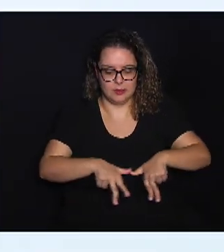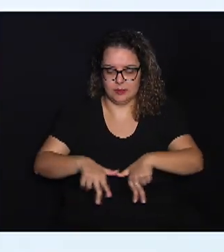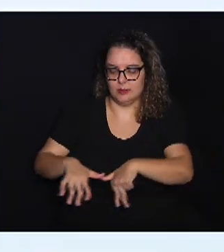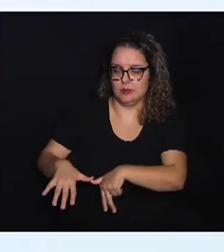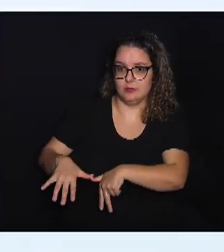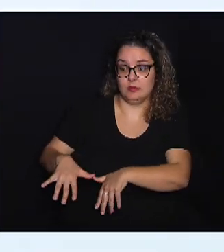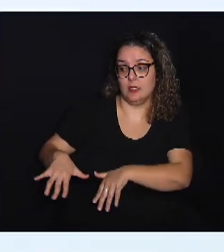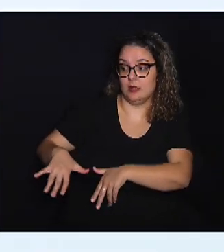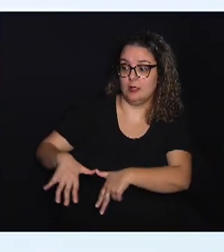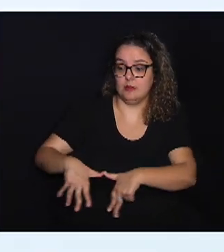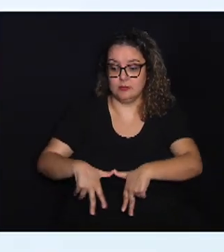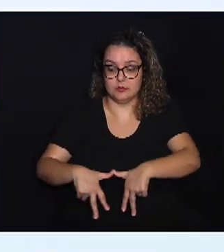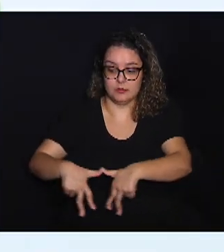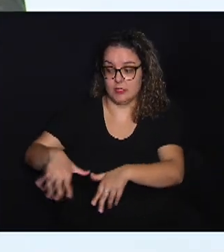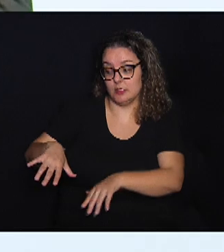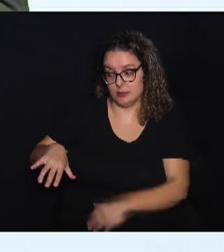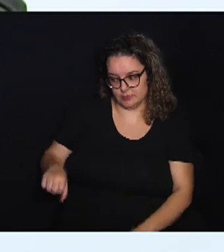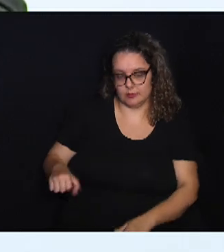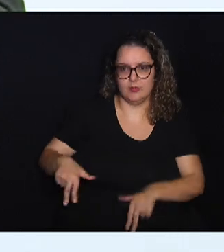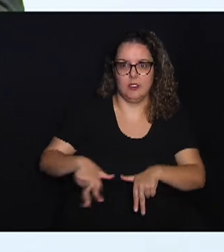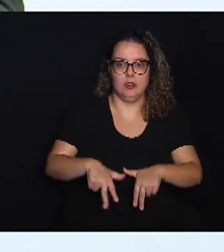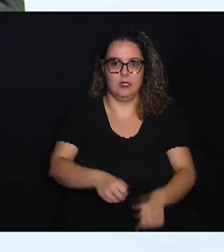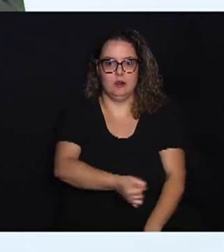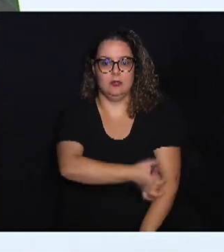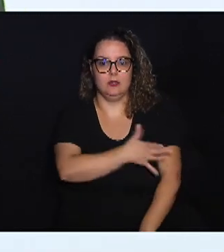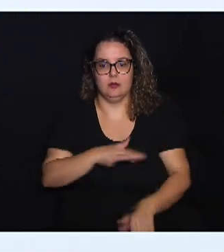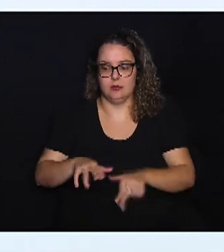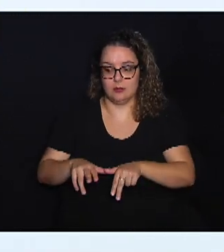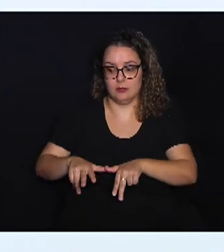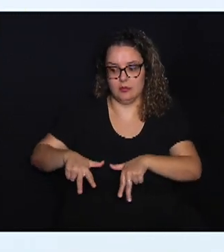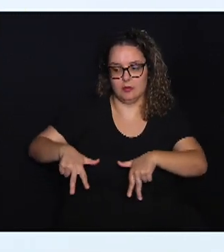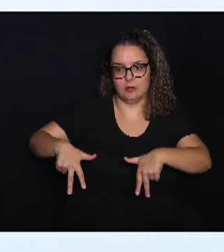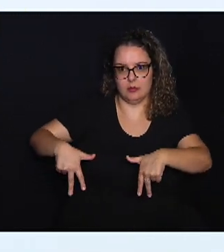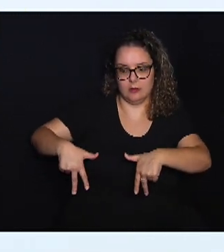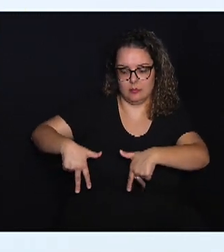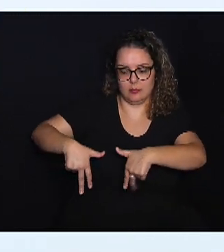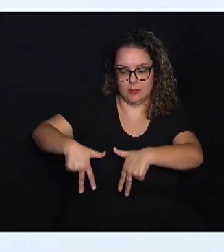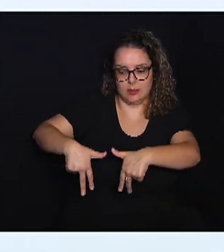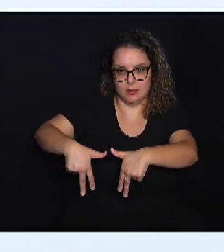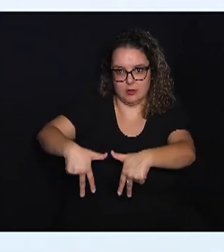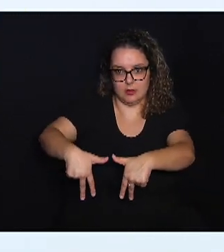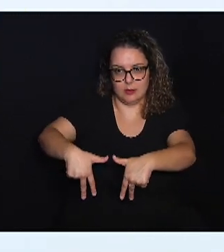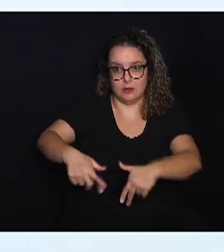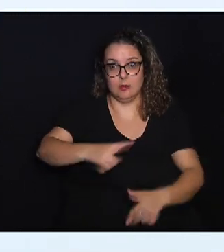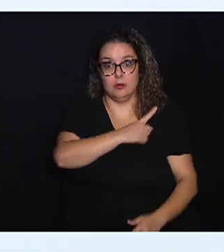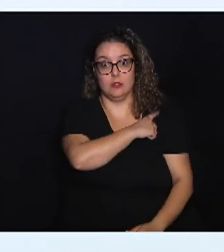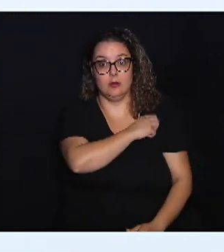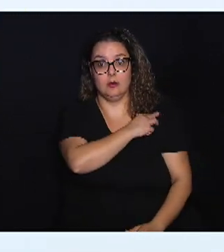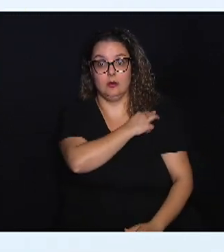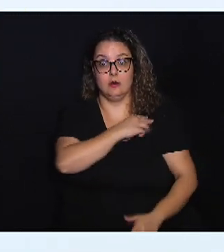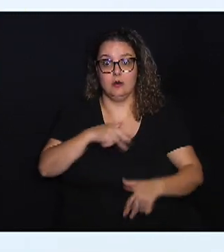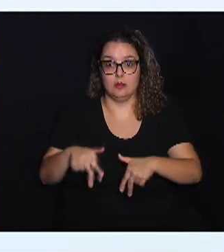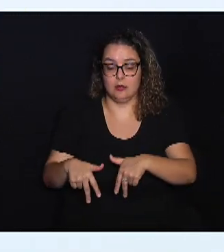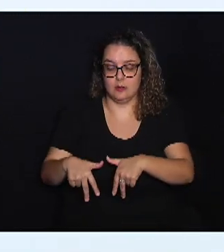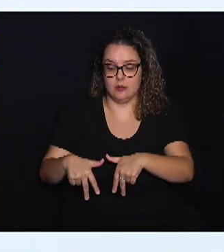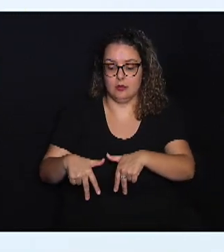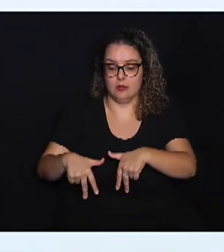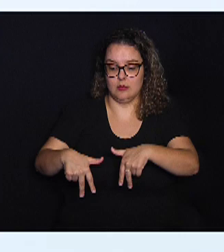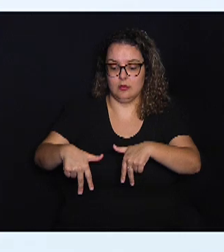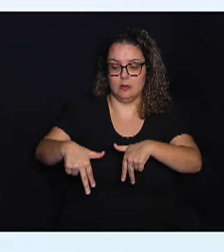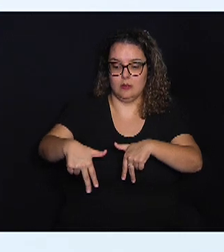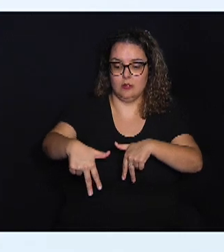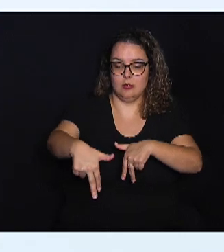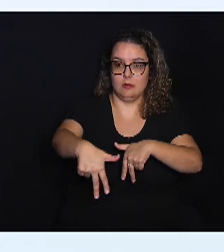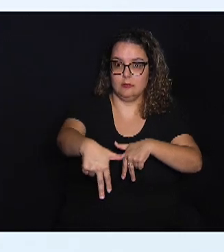No fundamental, nos finais, a gente solta a mão, mas anda do lado. No ensino médio, a gente deixa ele andar